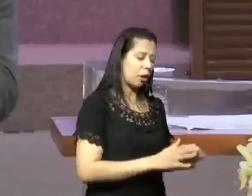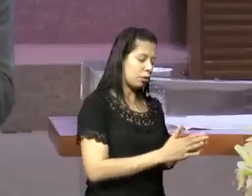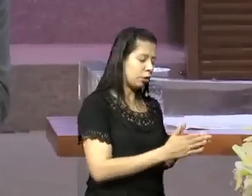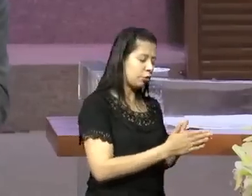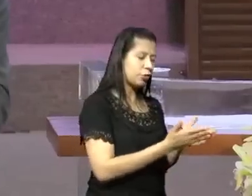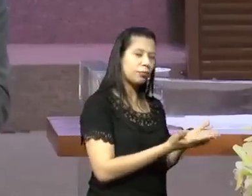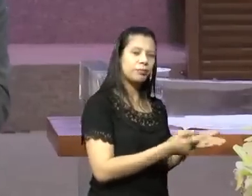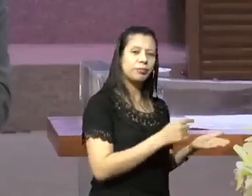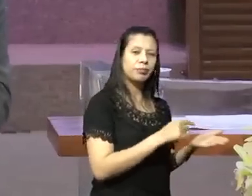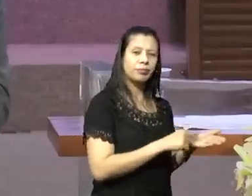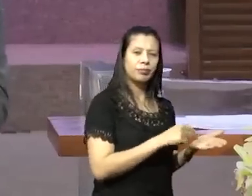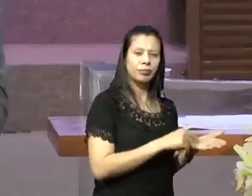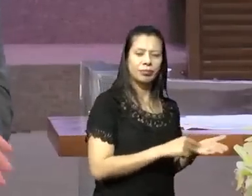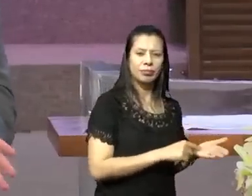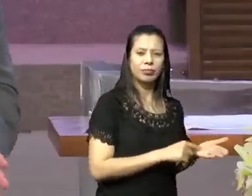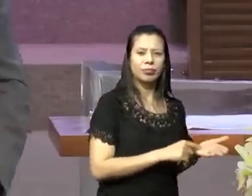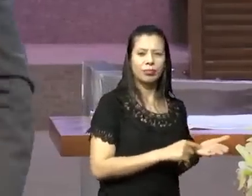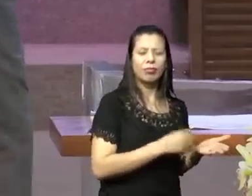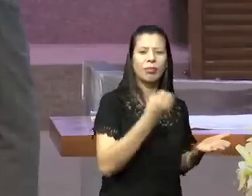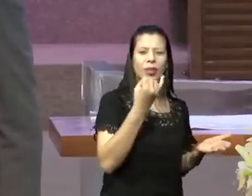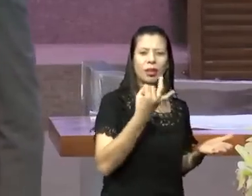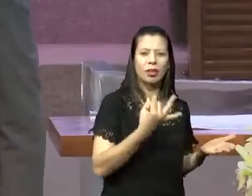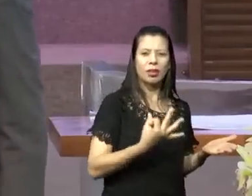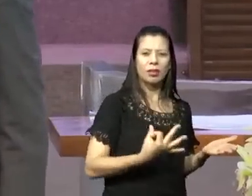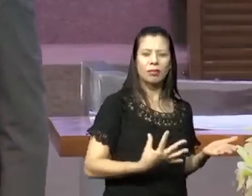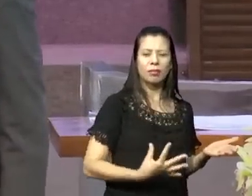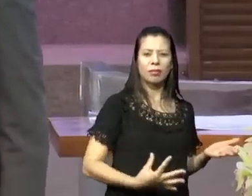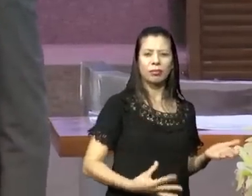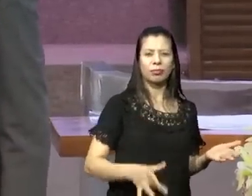Este é o meu filho amado em quem eu tenho prazer